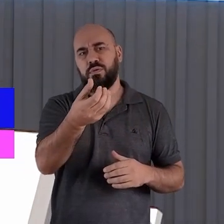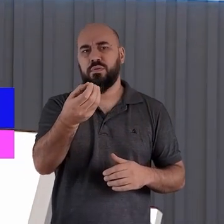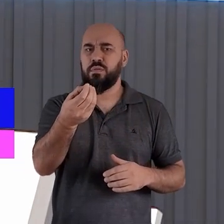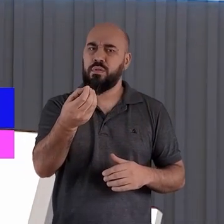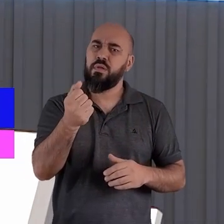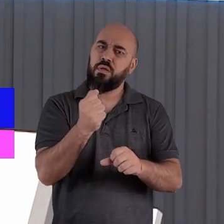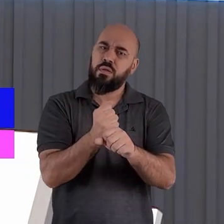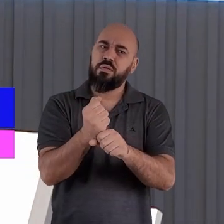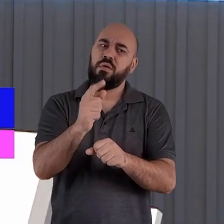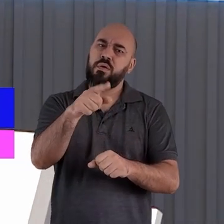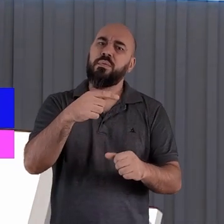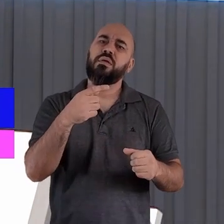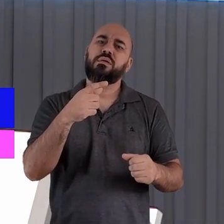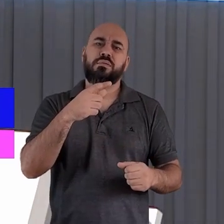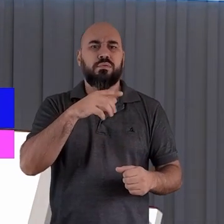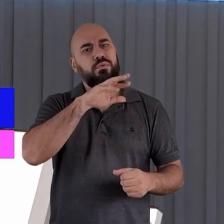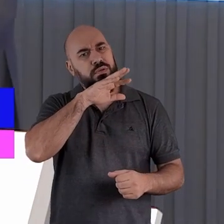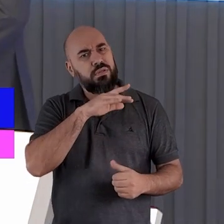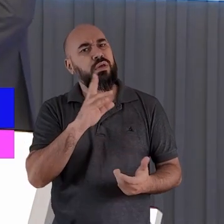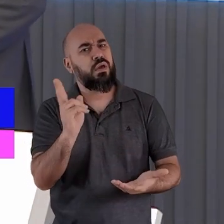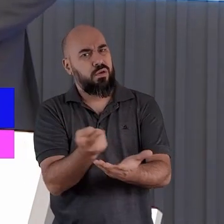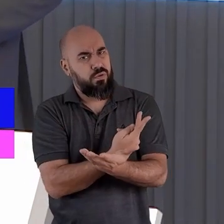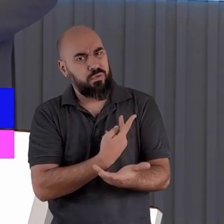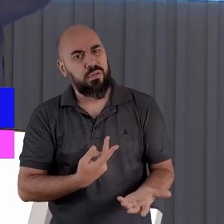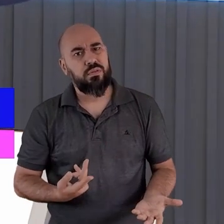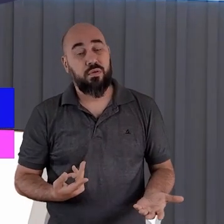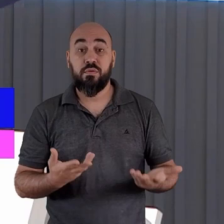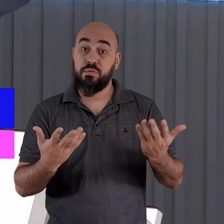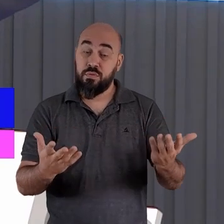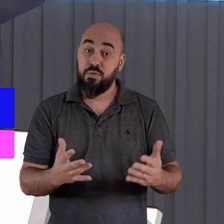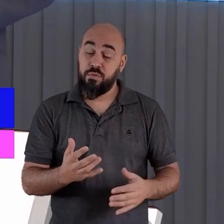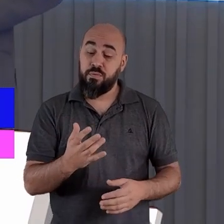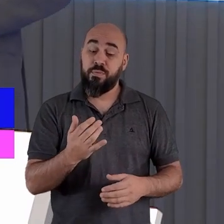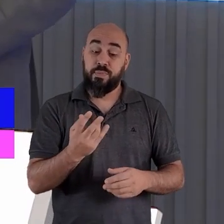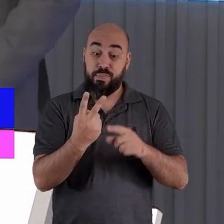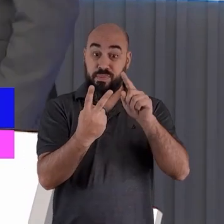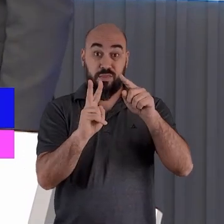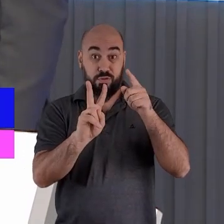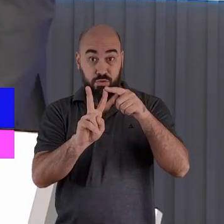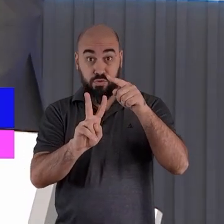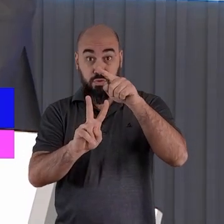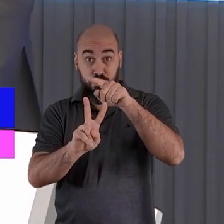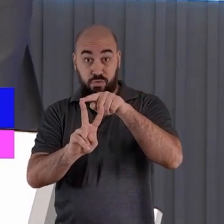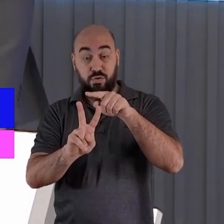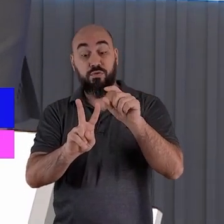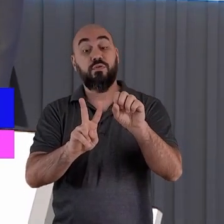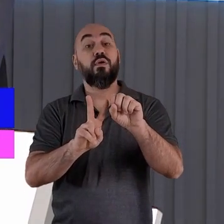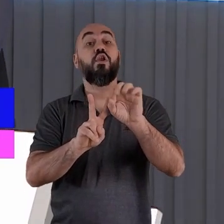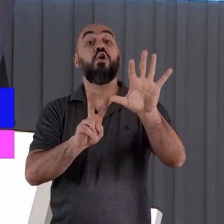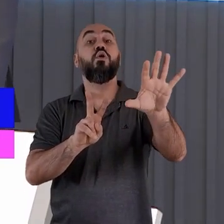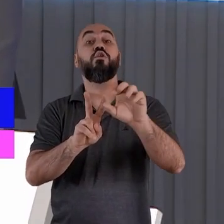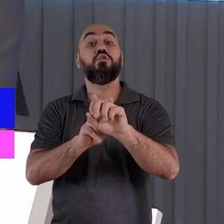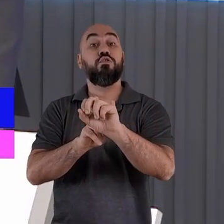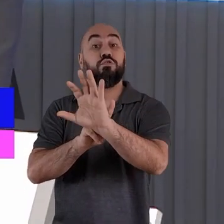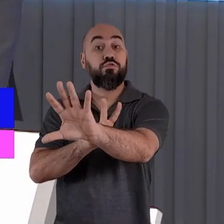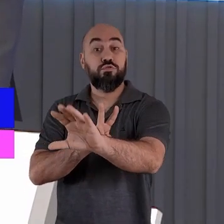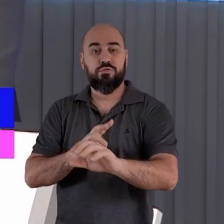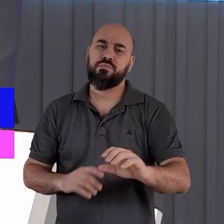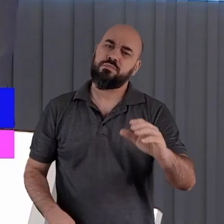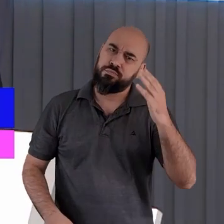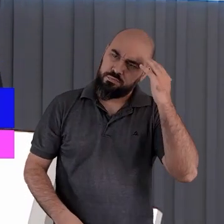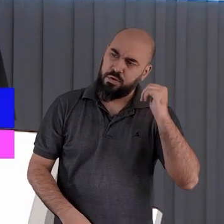são 2 candeeiros. Aí fica mais claro ainda, estamos falando de luz, porque o